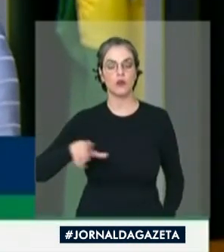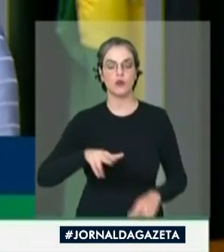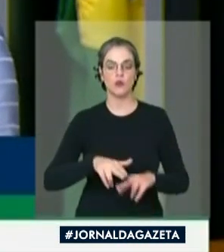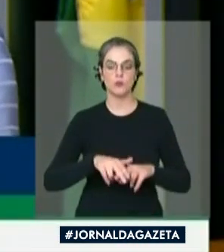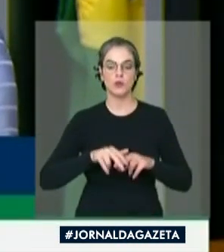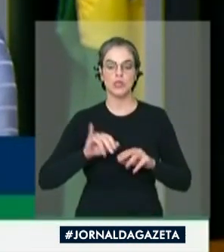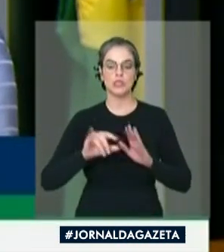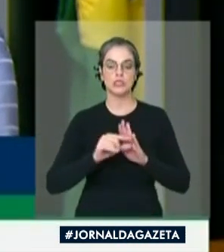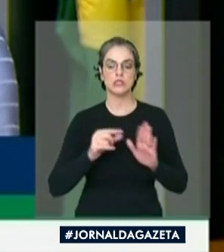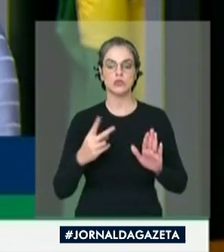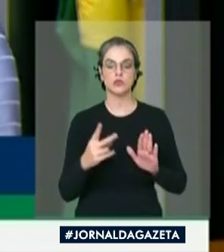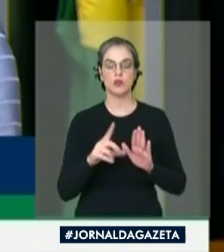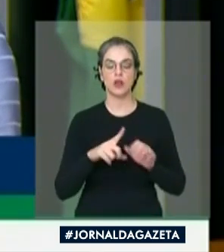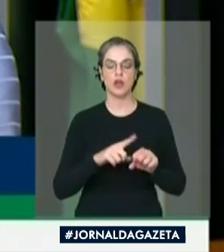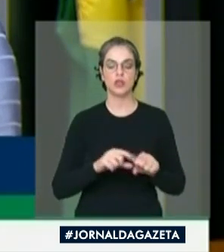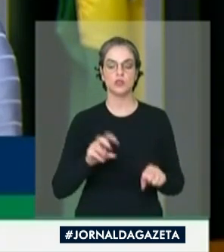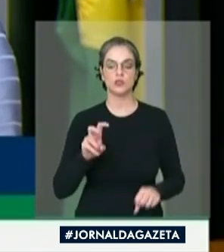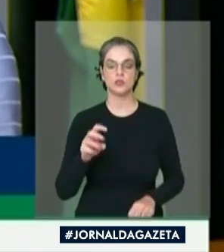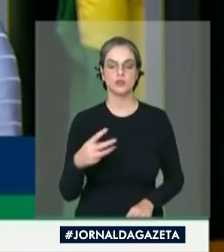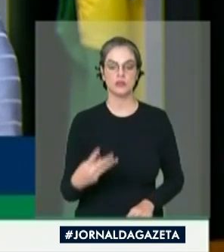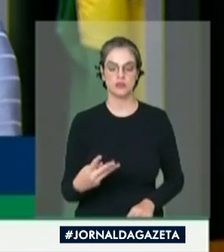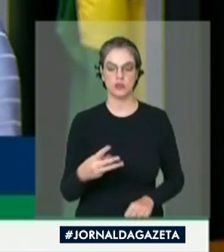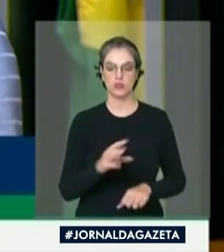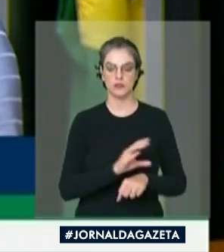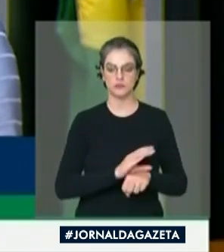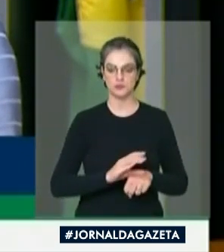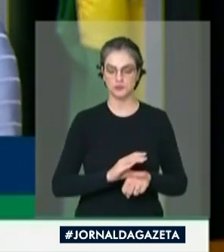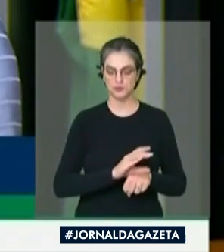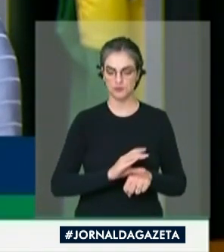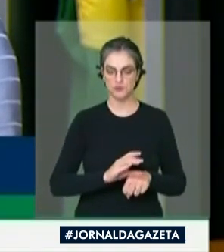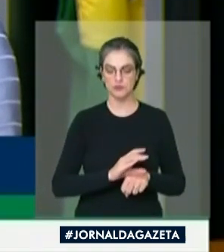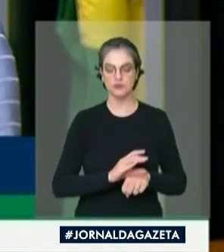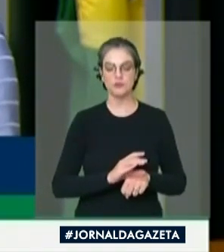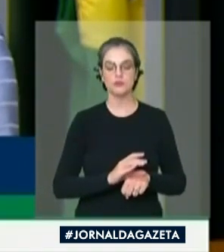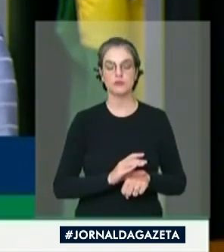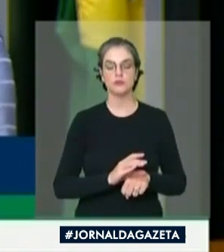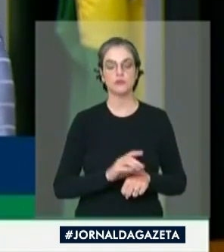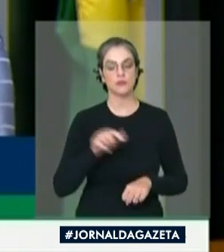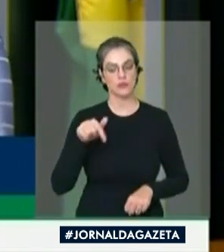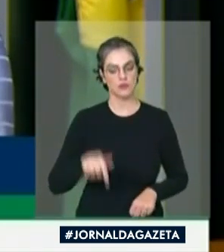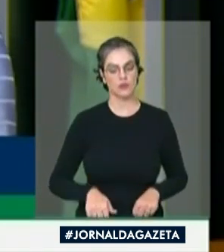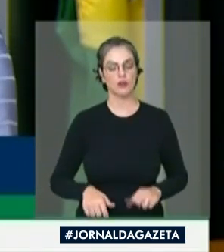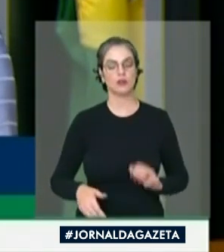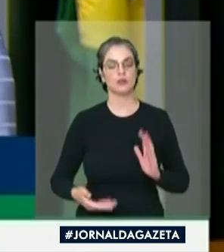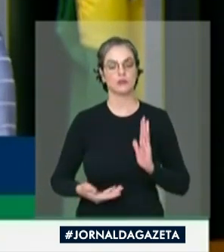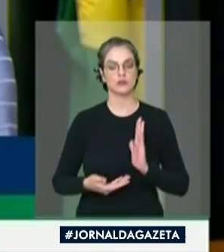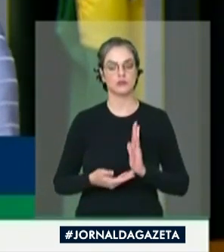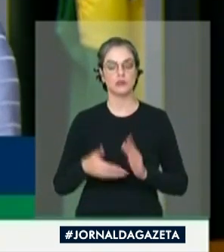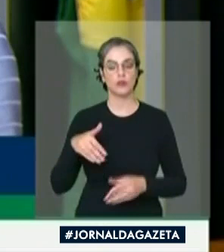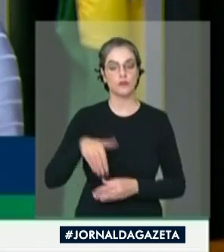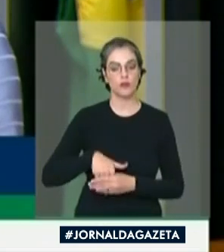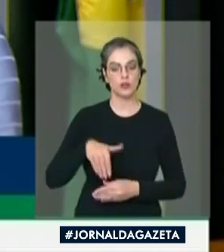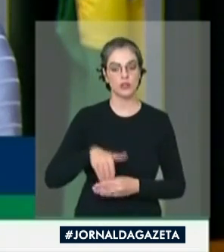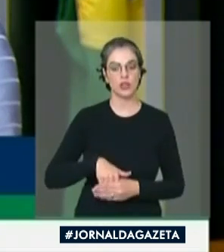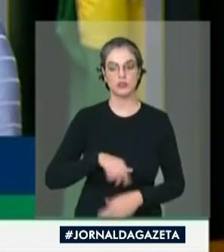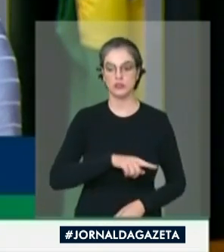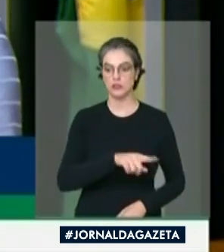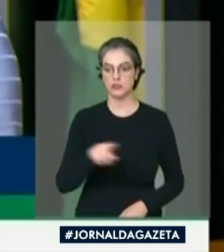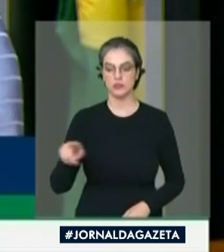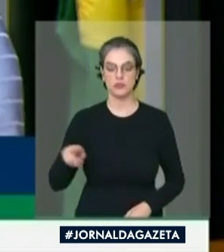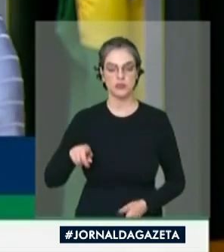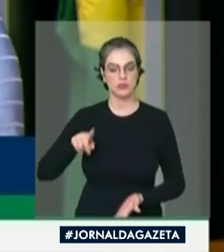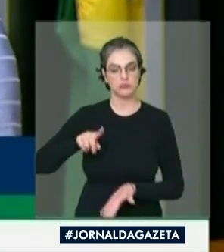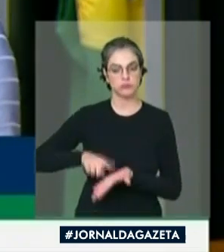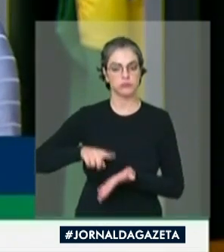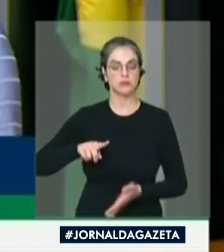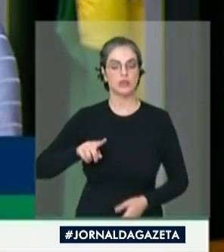termos de baixo calão e pedindo, por exemplo, a volta do AI-5 da ditadura. Em certo momento, a Magda Mofato